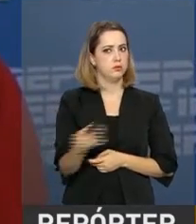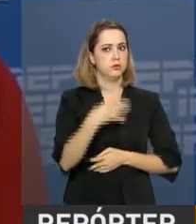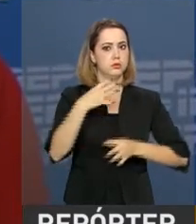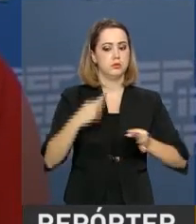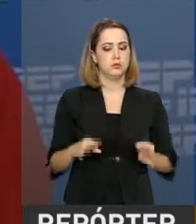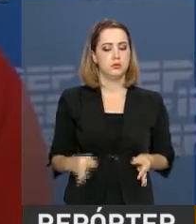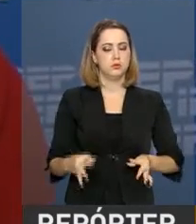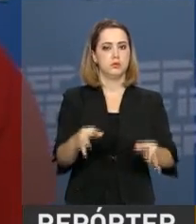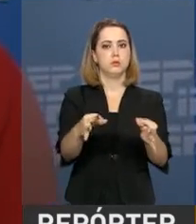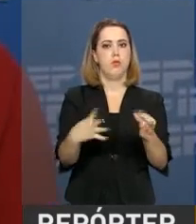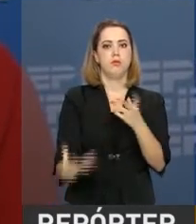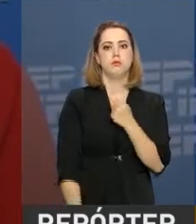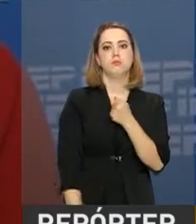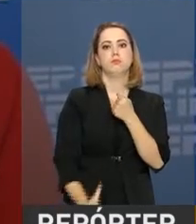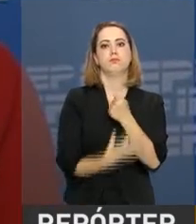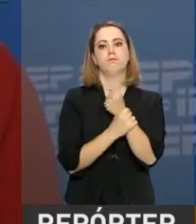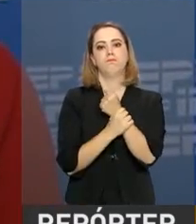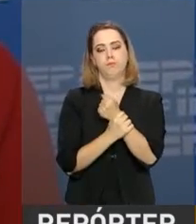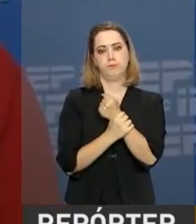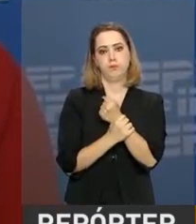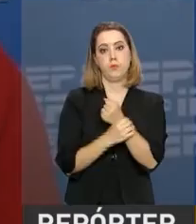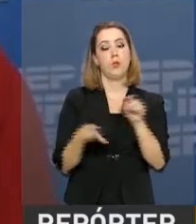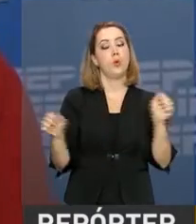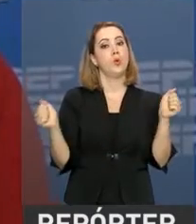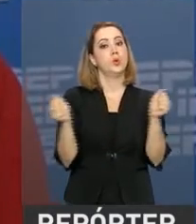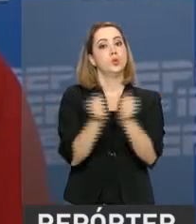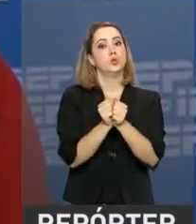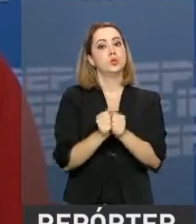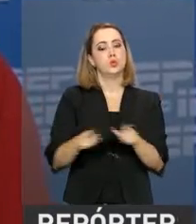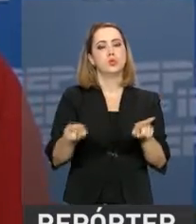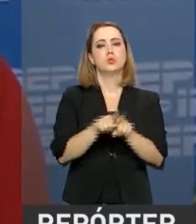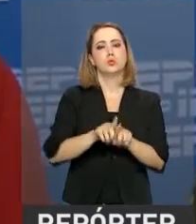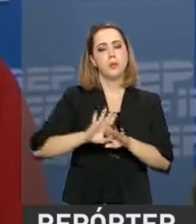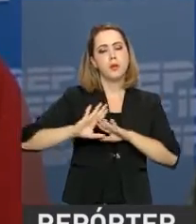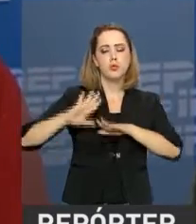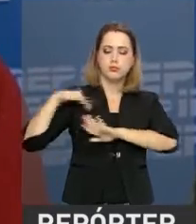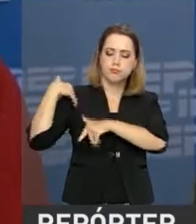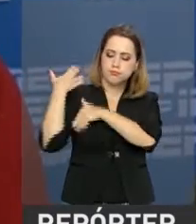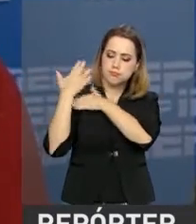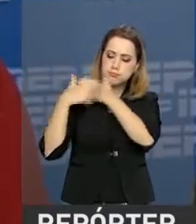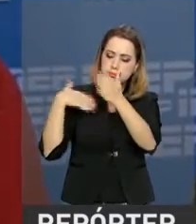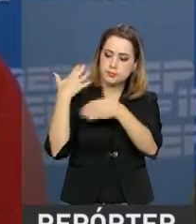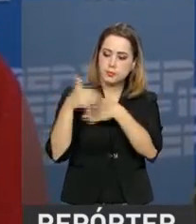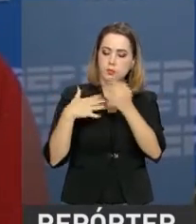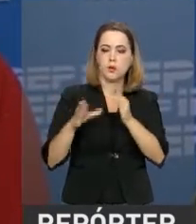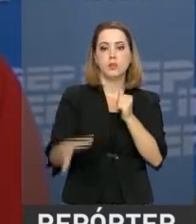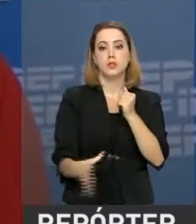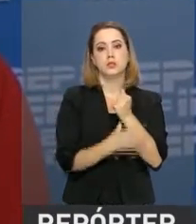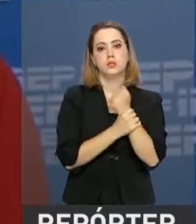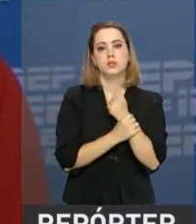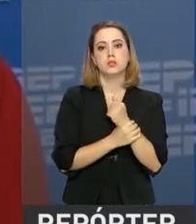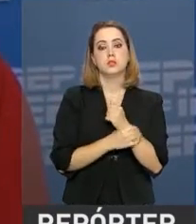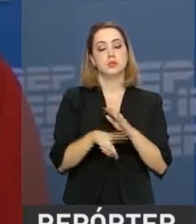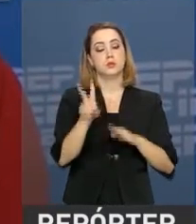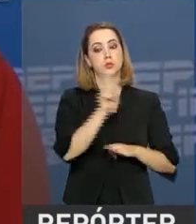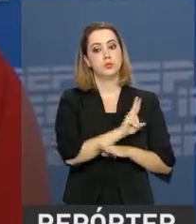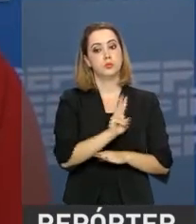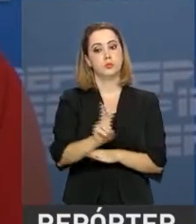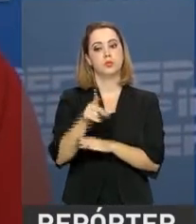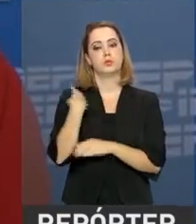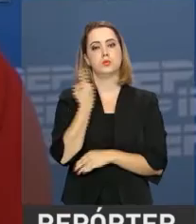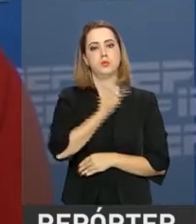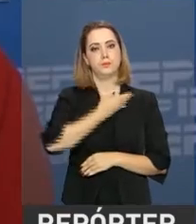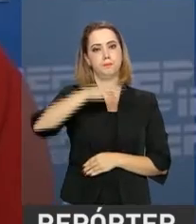de segurança acoplados com os meios tradicionais na segurança proporcionada pelos nossos